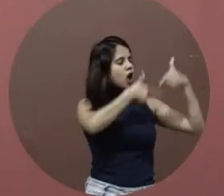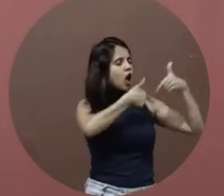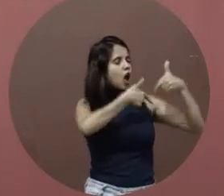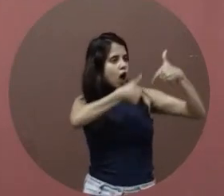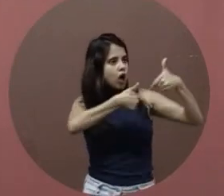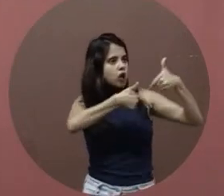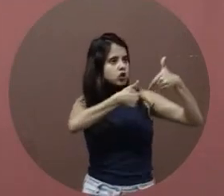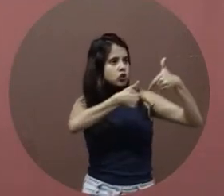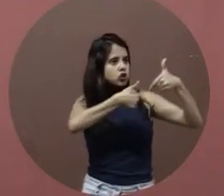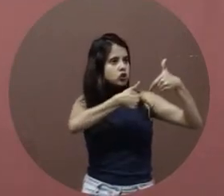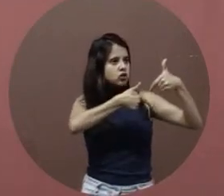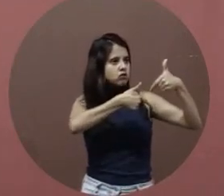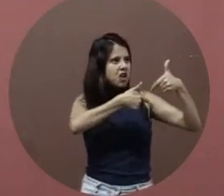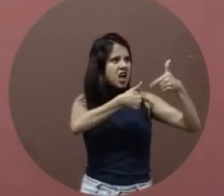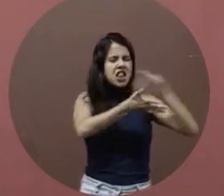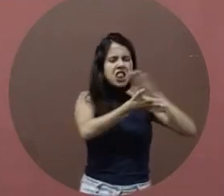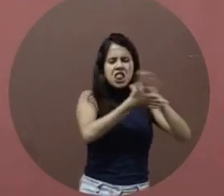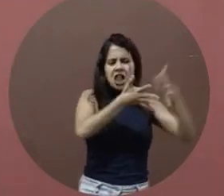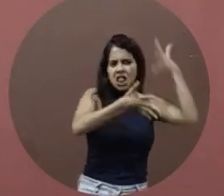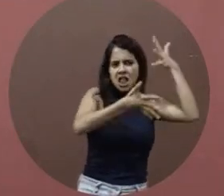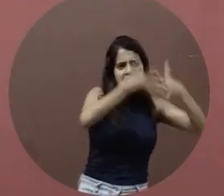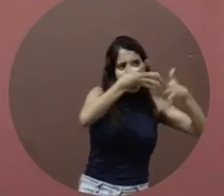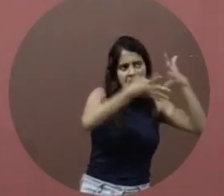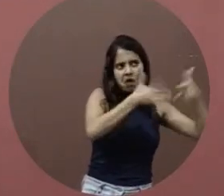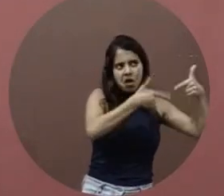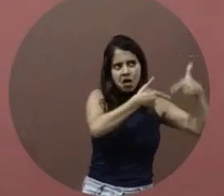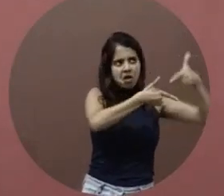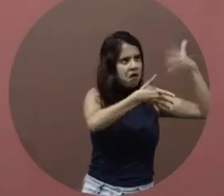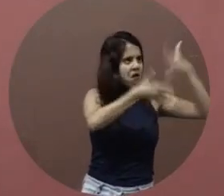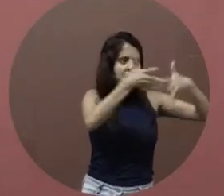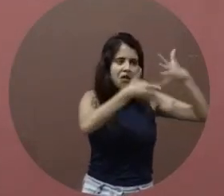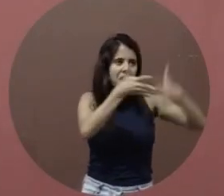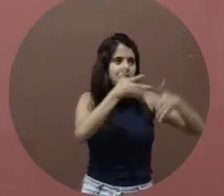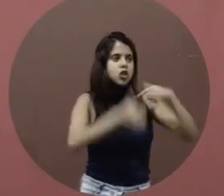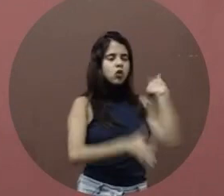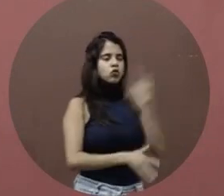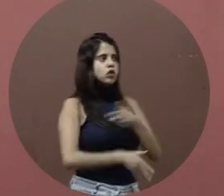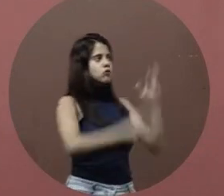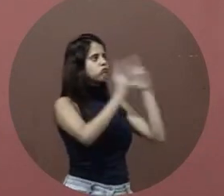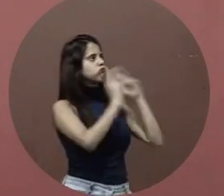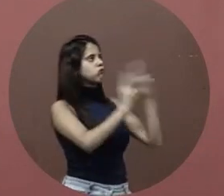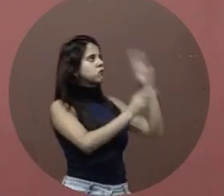e que nada impede a sua ação, então eu continuo esperando com a